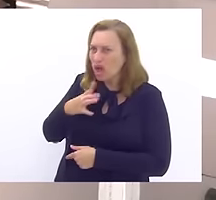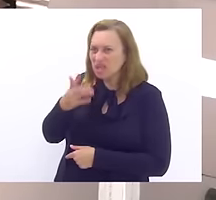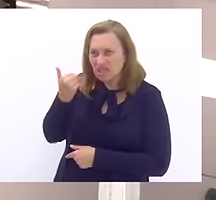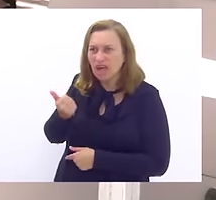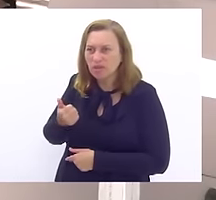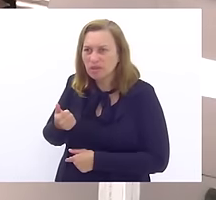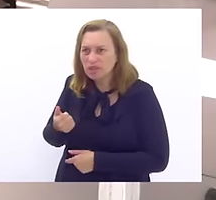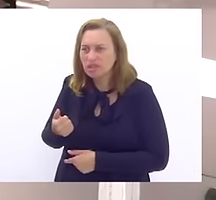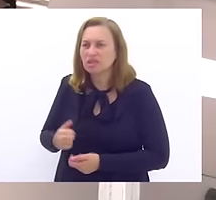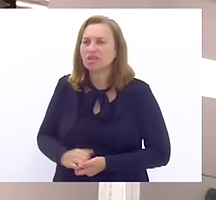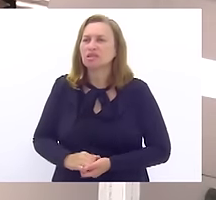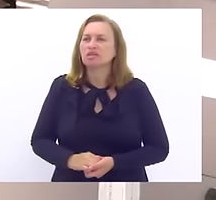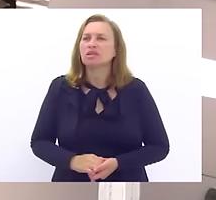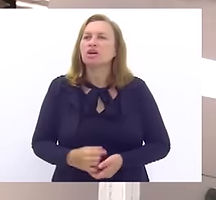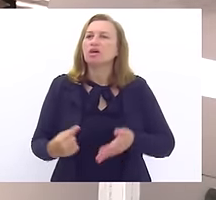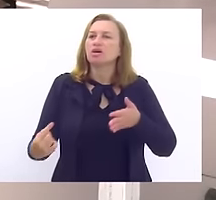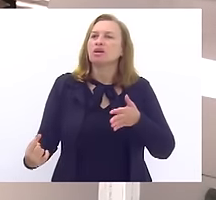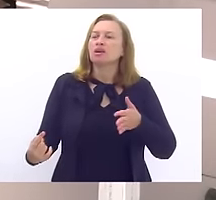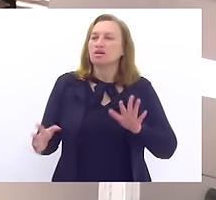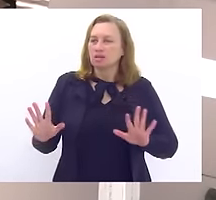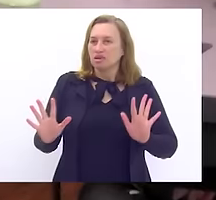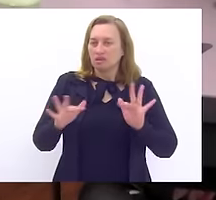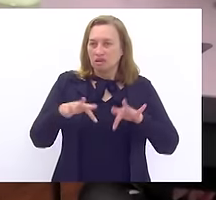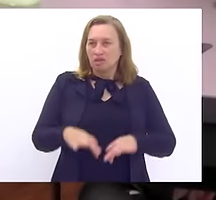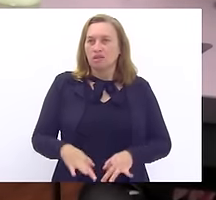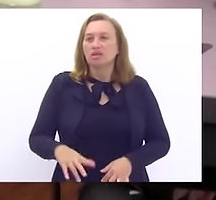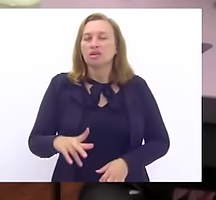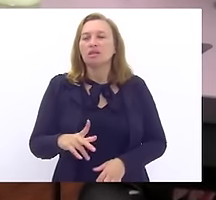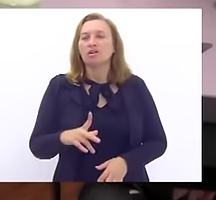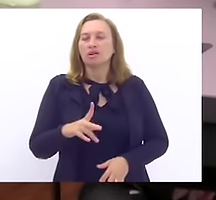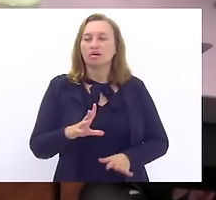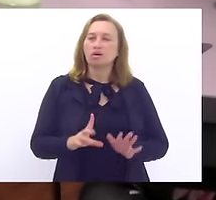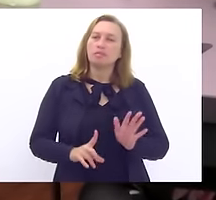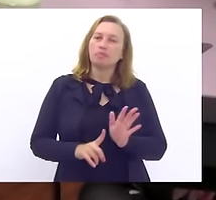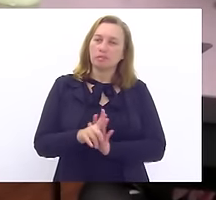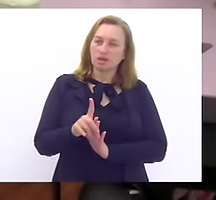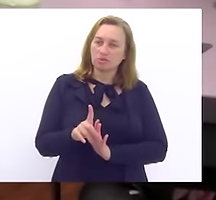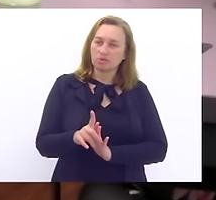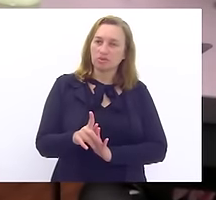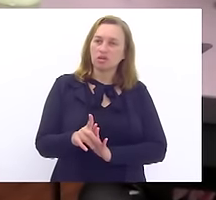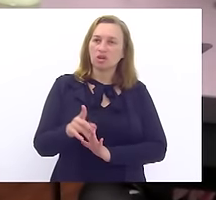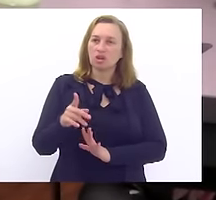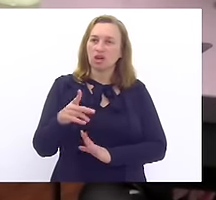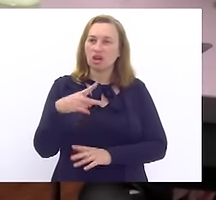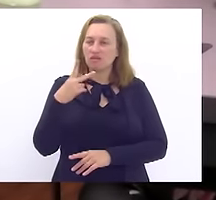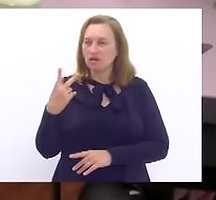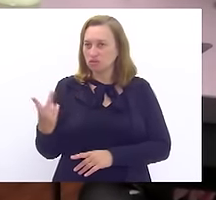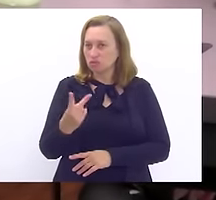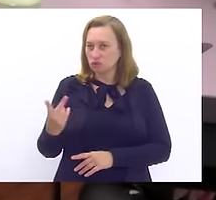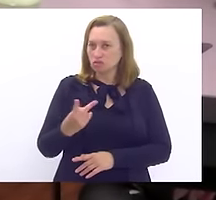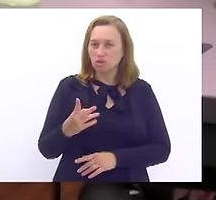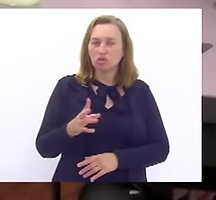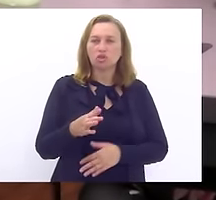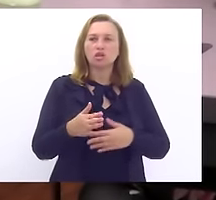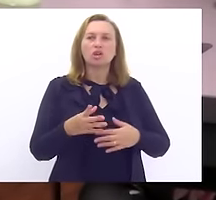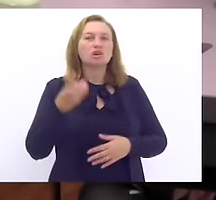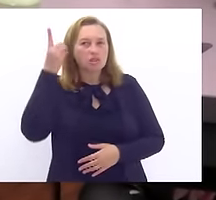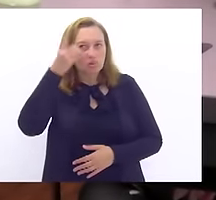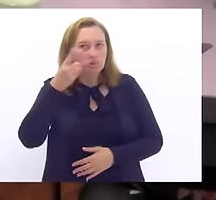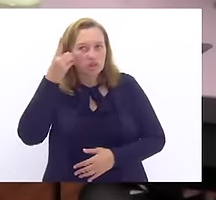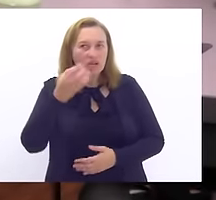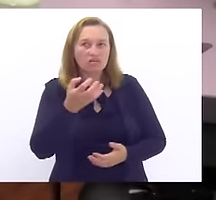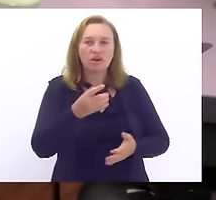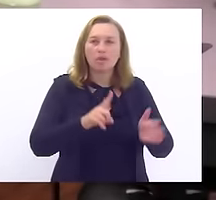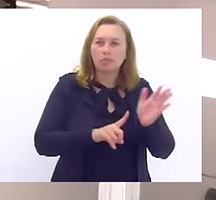eu termine a pergunta até do próprio Deputado Marcelo Dino como a explanação do Senhor algum Deputado vai querer fazer uso da palavra para fazenda